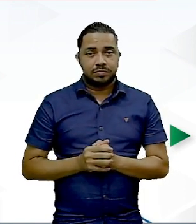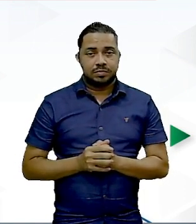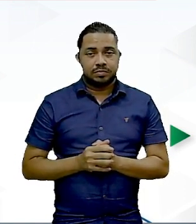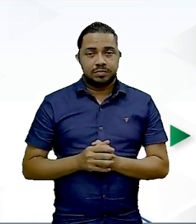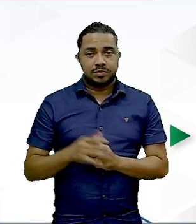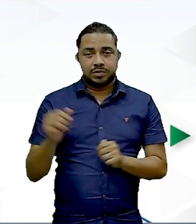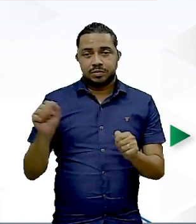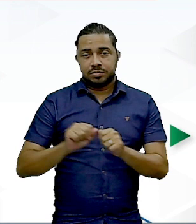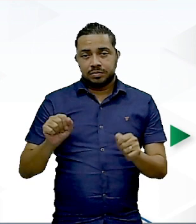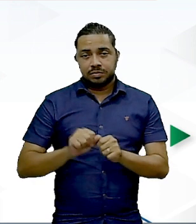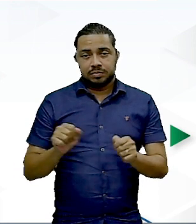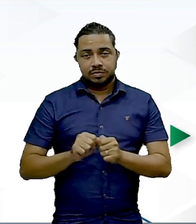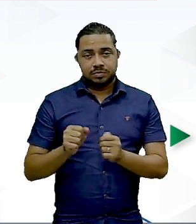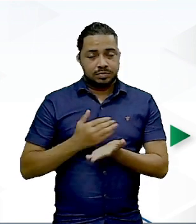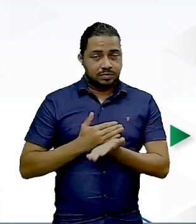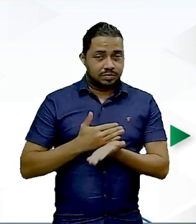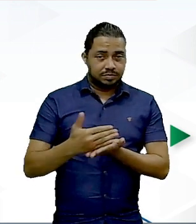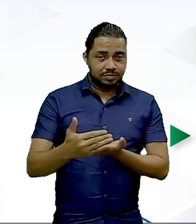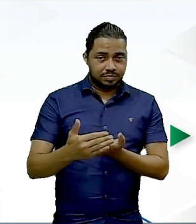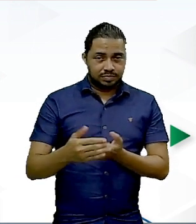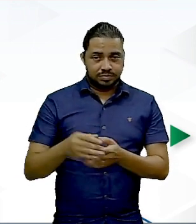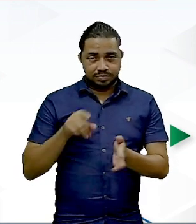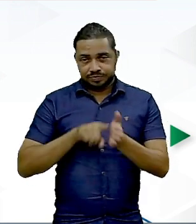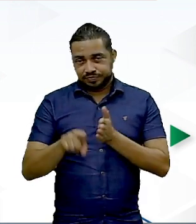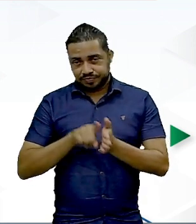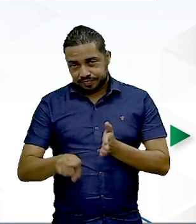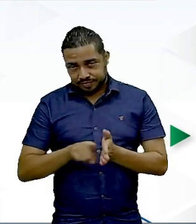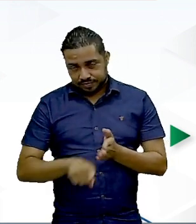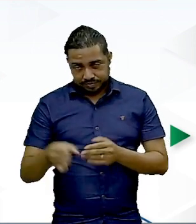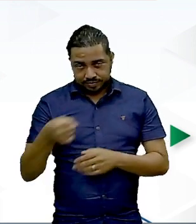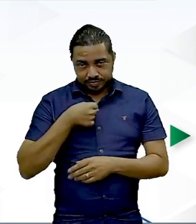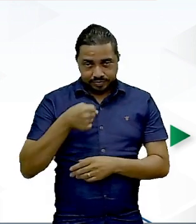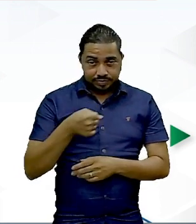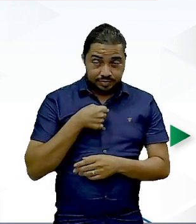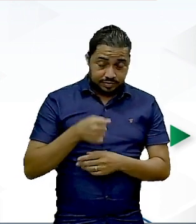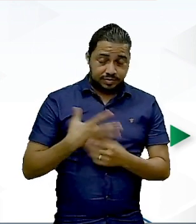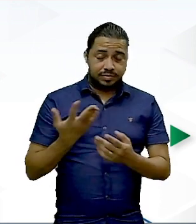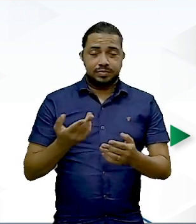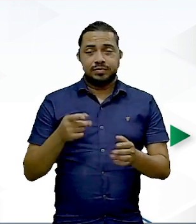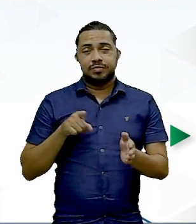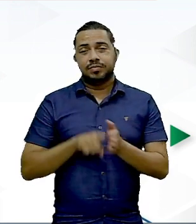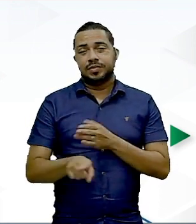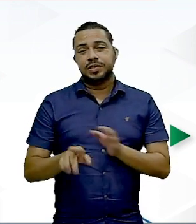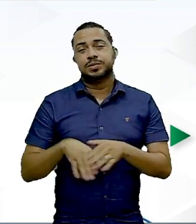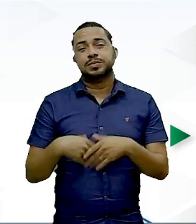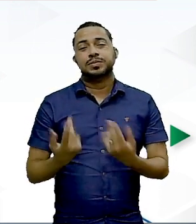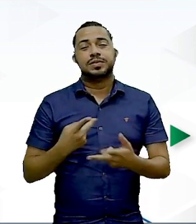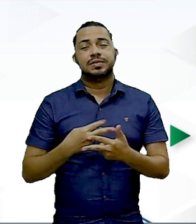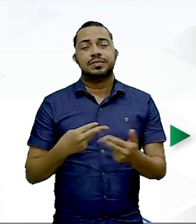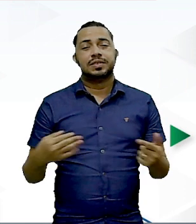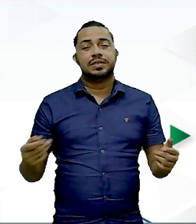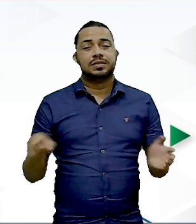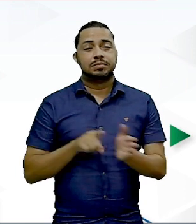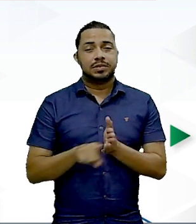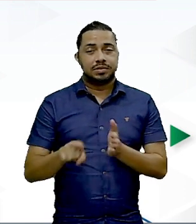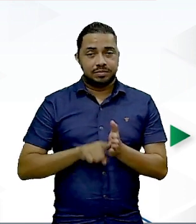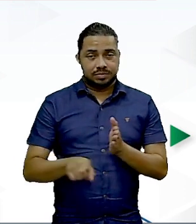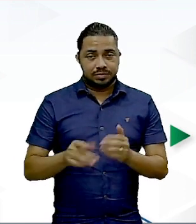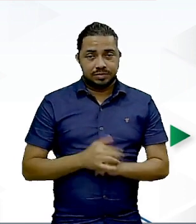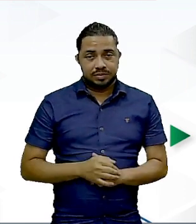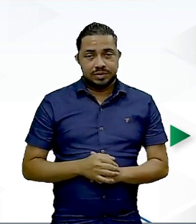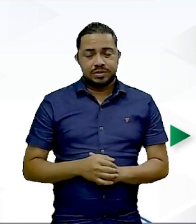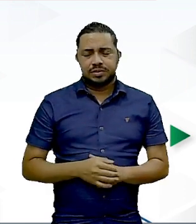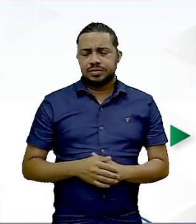sejam construídos a partir de um questionário, de uma entrevista, de uma pergunta ou de várias perguntas, tá?